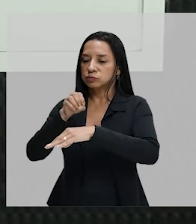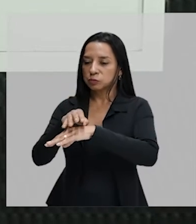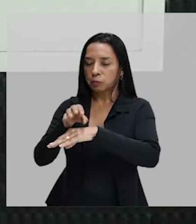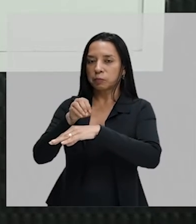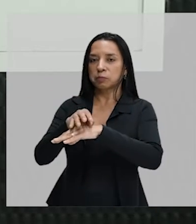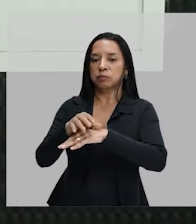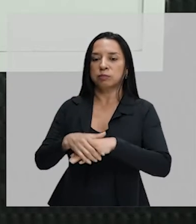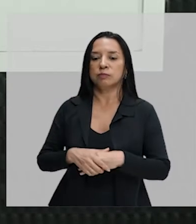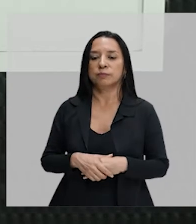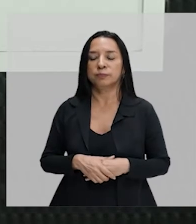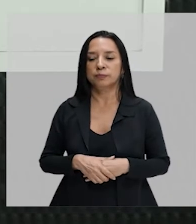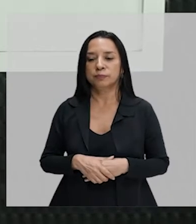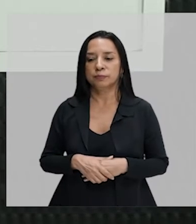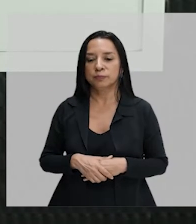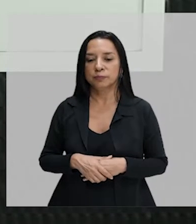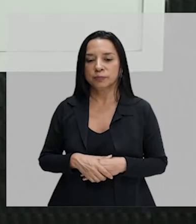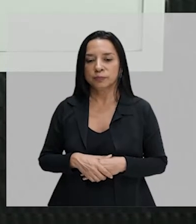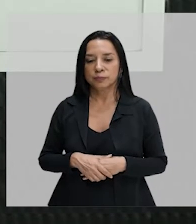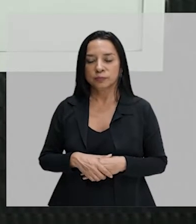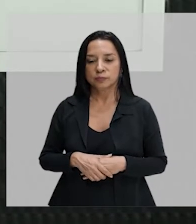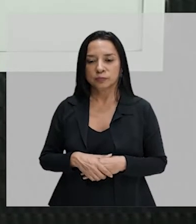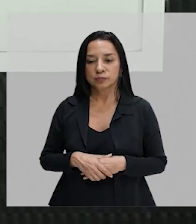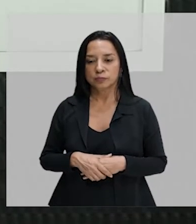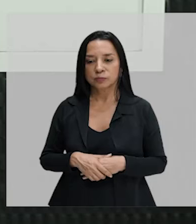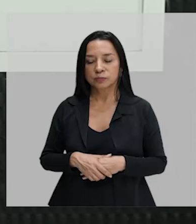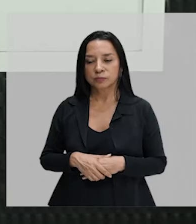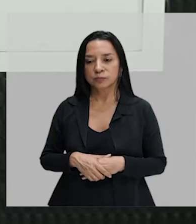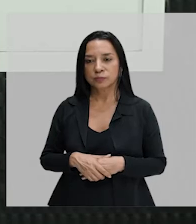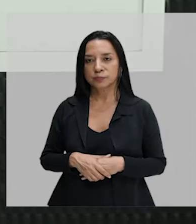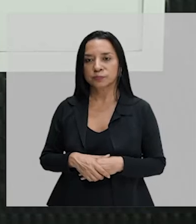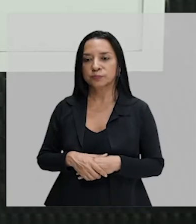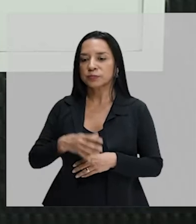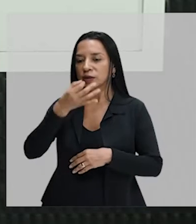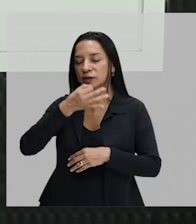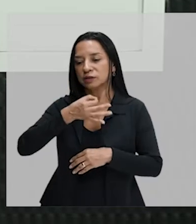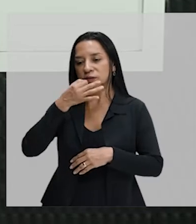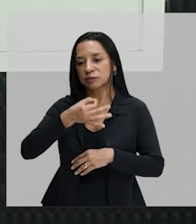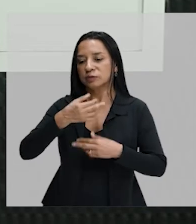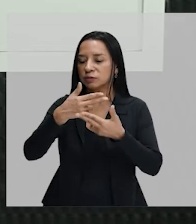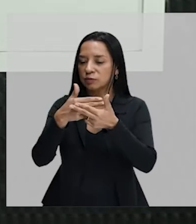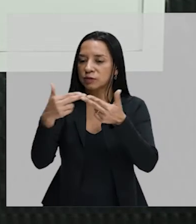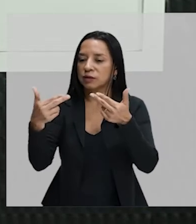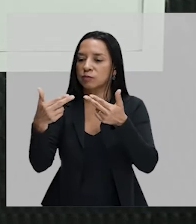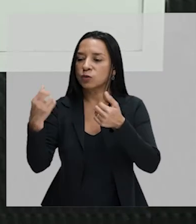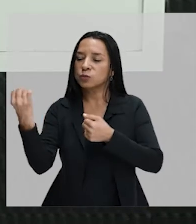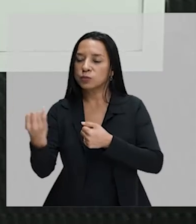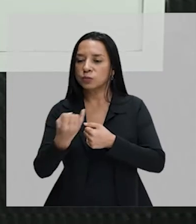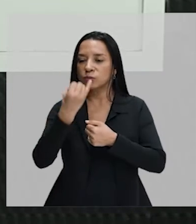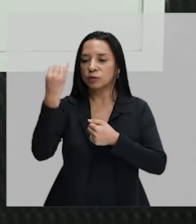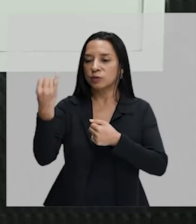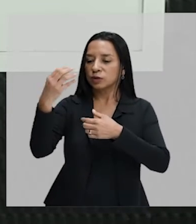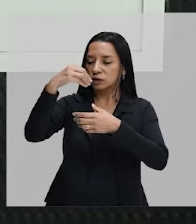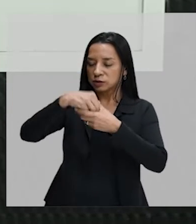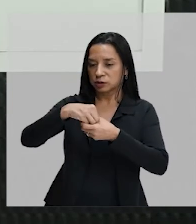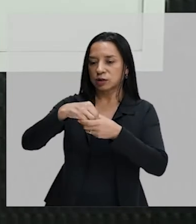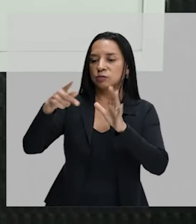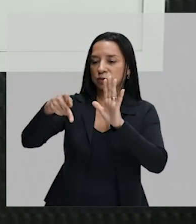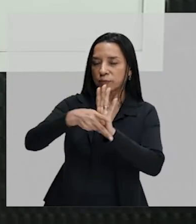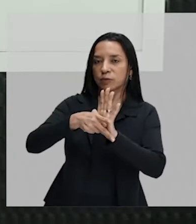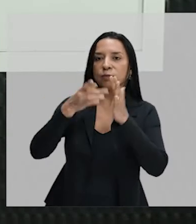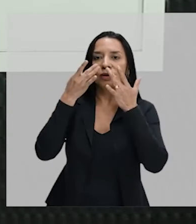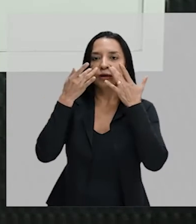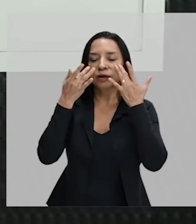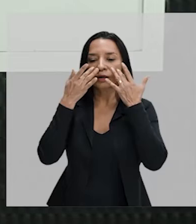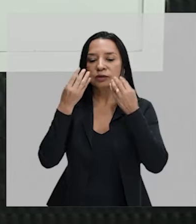elemento fundamental dentro da relação entre a estética e seu objeto como arte, dentro da própria arte. a forma como